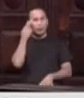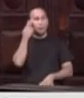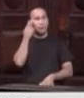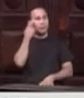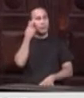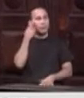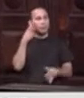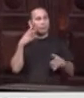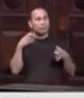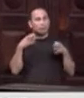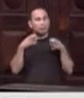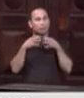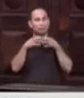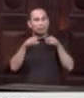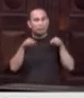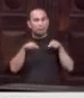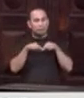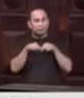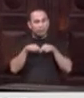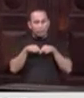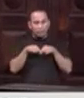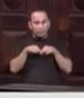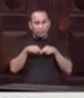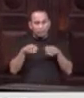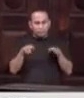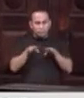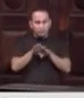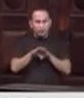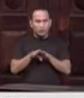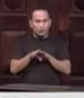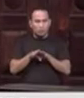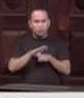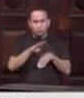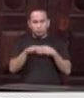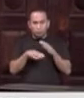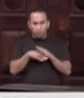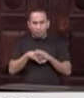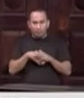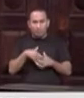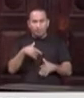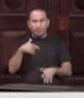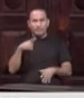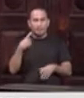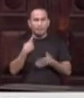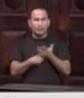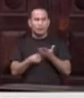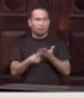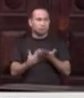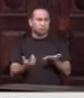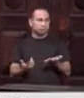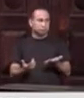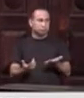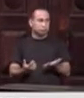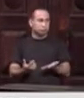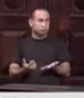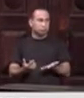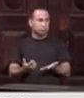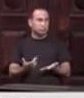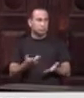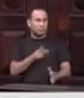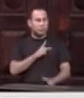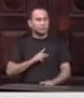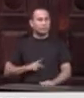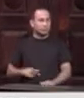As cabines foram todas praticamente desativadas, todas baleadas. E aí? Então, senhor